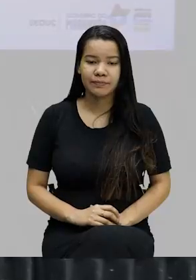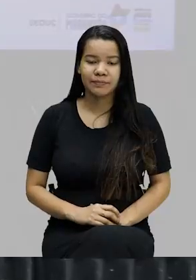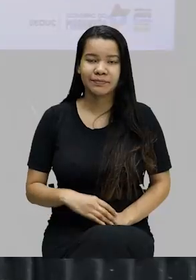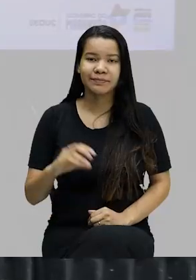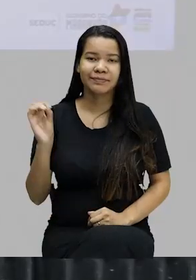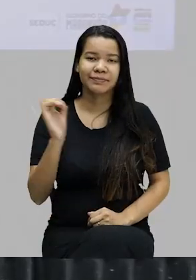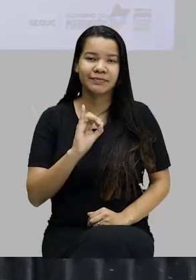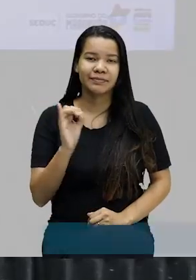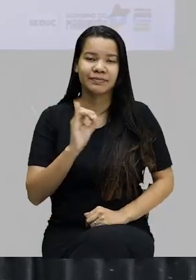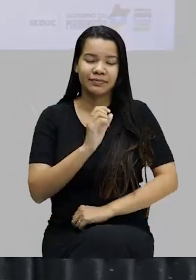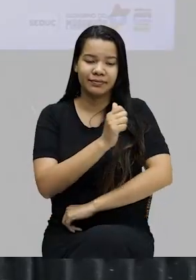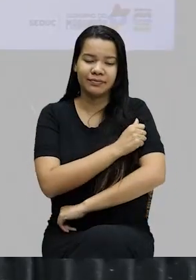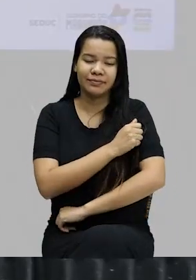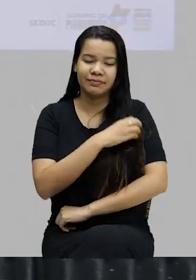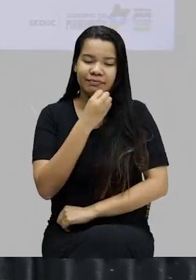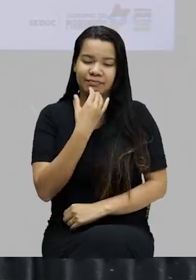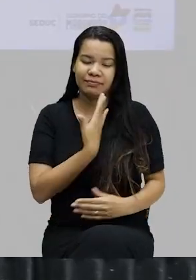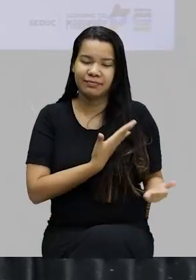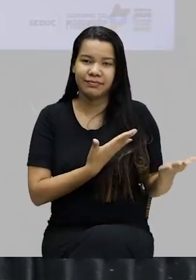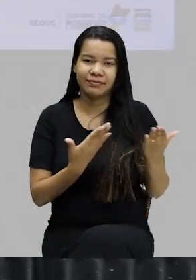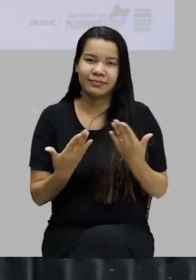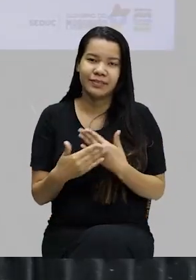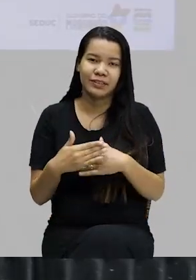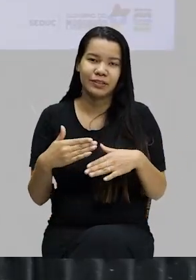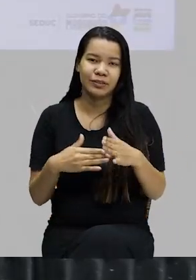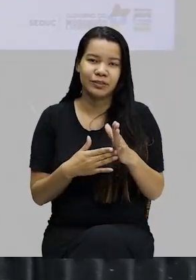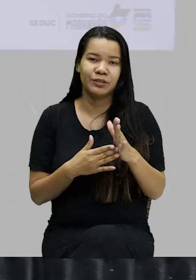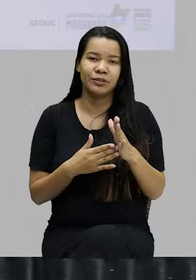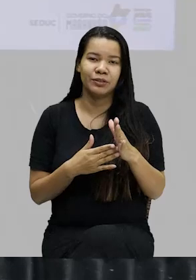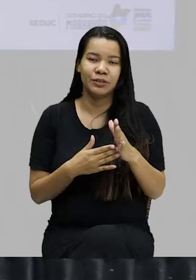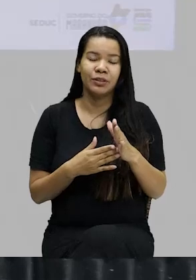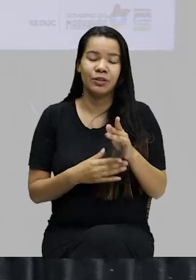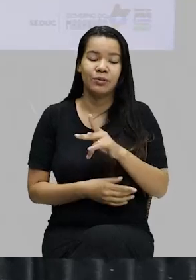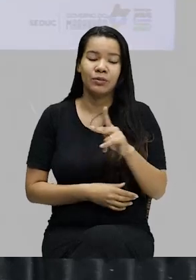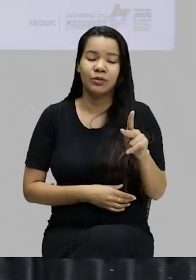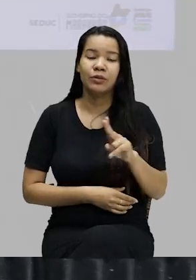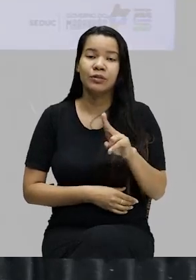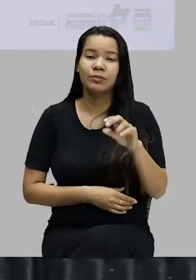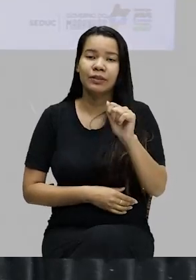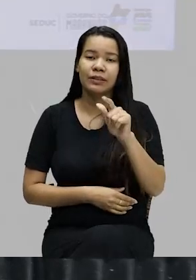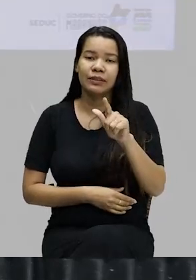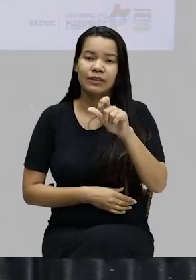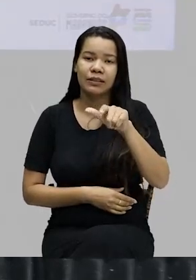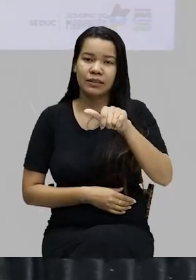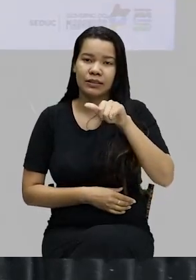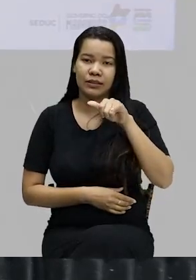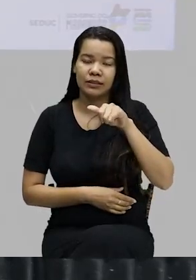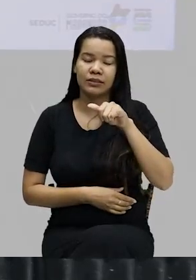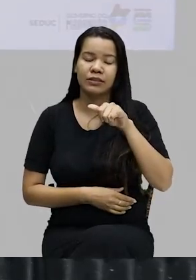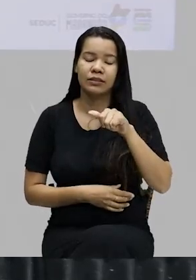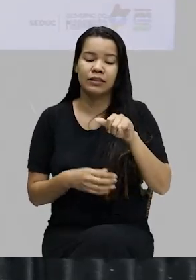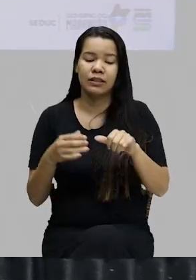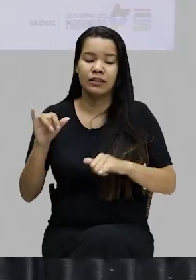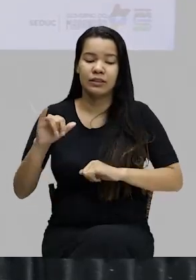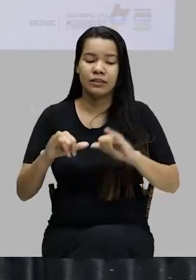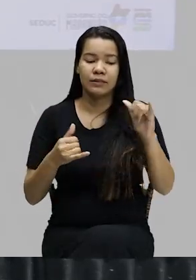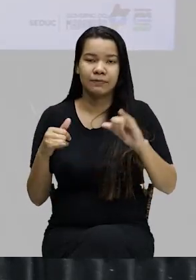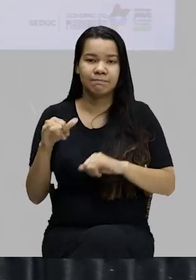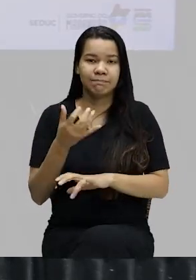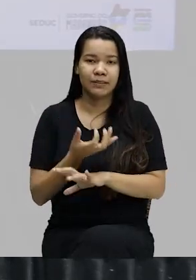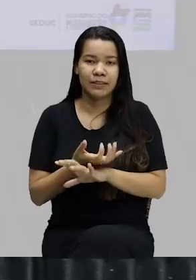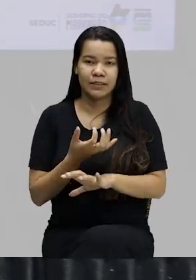Olá, turma, sejam todos bem-vindos, professor Alex, disciplina Química, mais uma aula do nosso projeto Fique em Casa